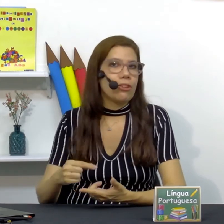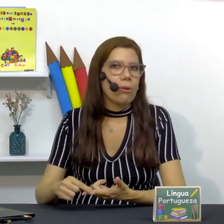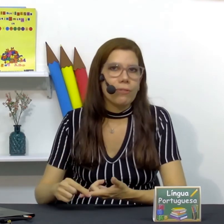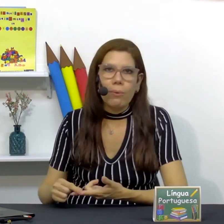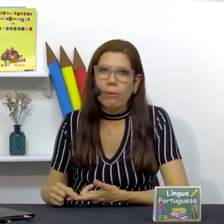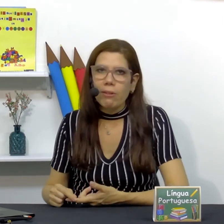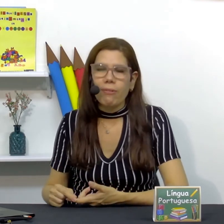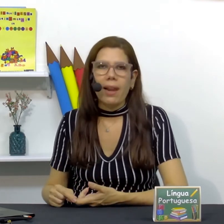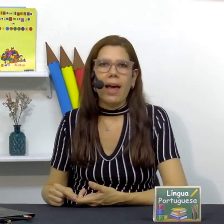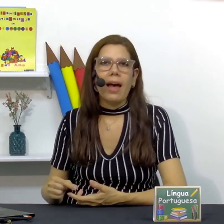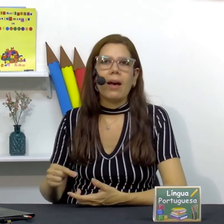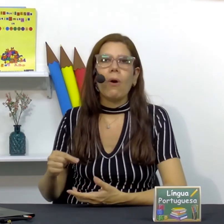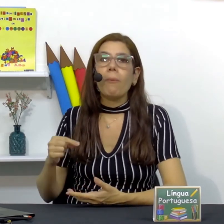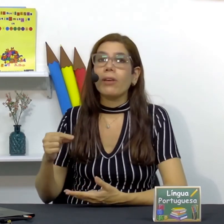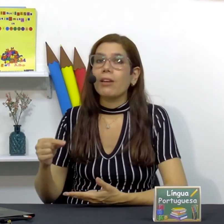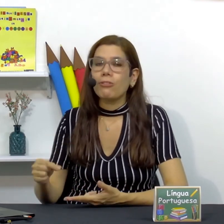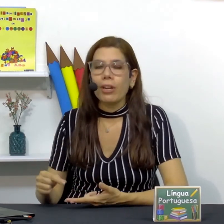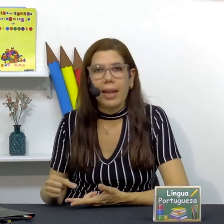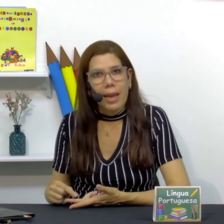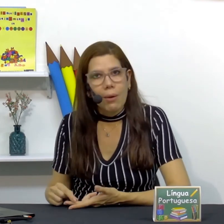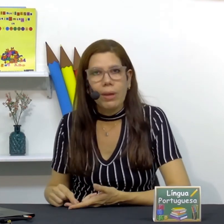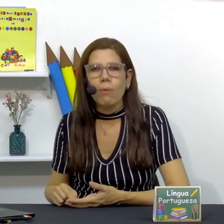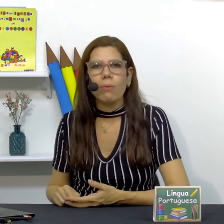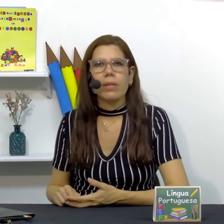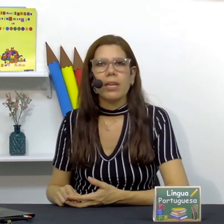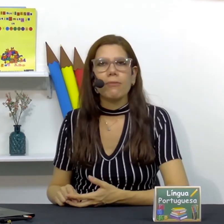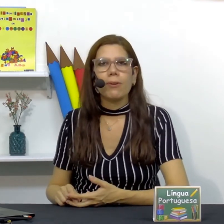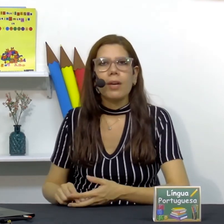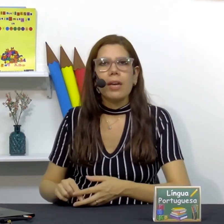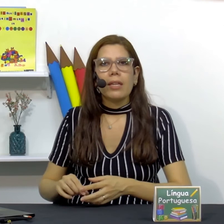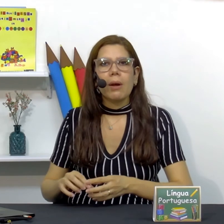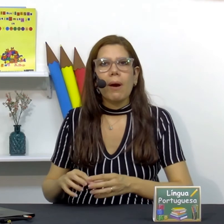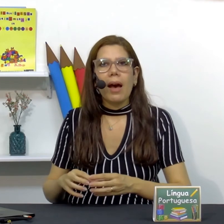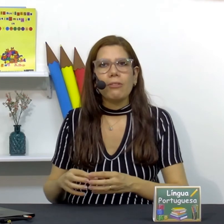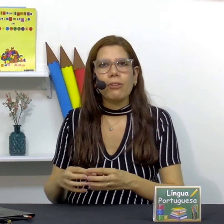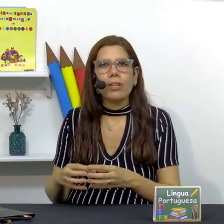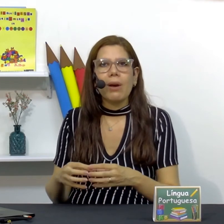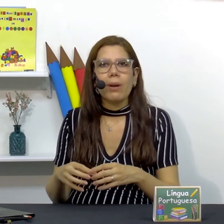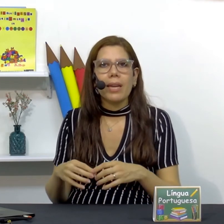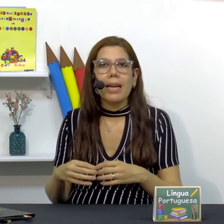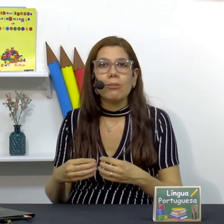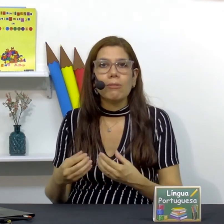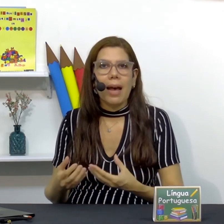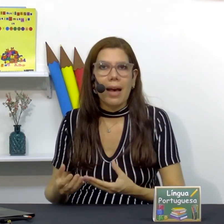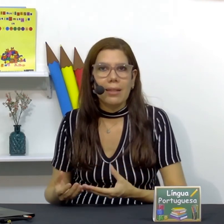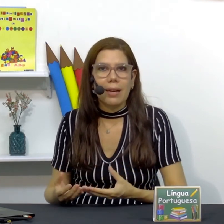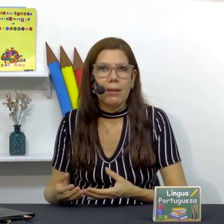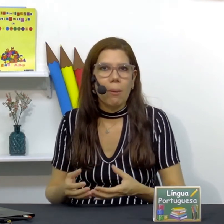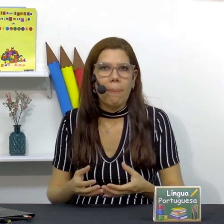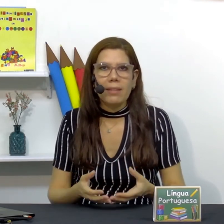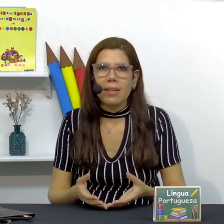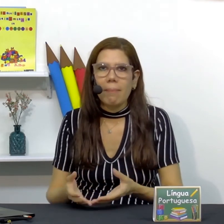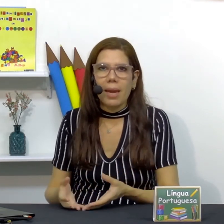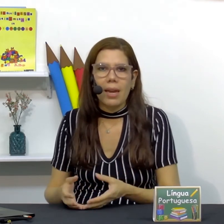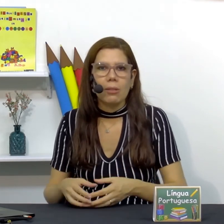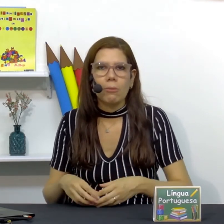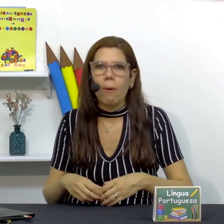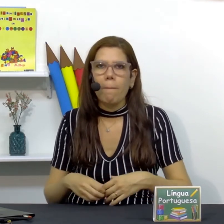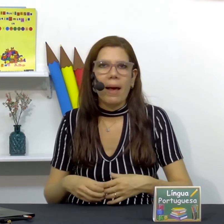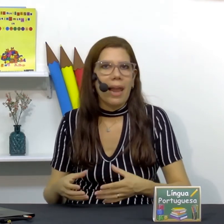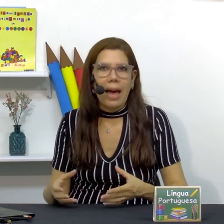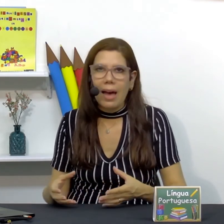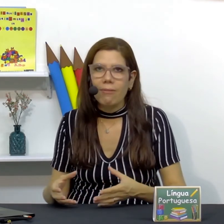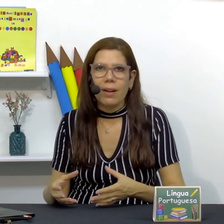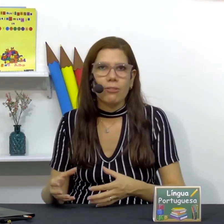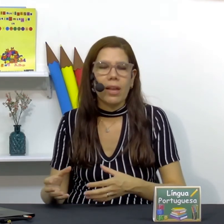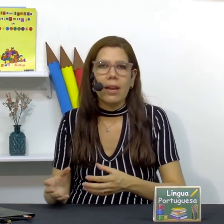porque a gente já ouviu alguém falar, ou porque a gente leu em algum livro. Então, a gente não cria do nada um pensamento